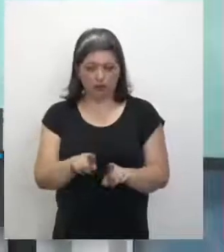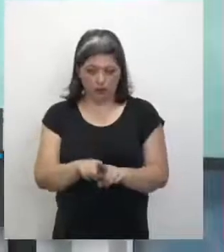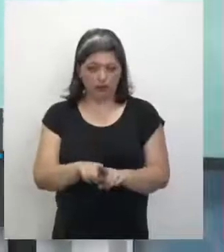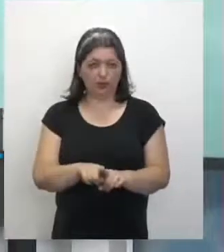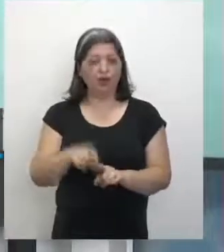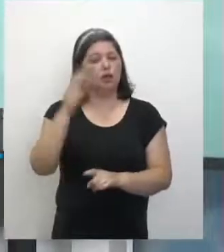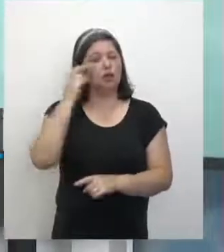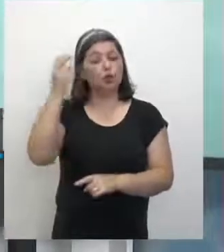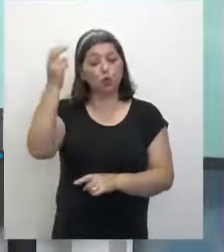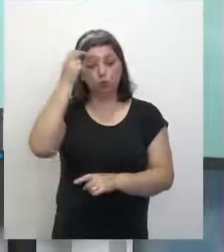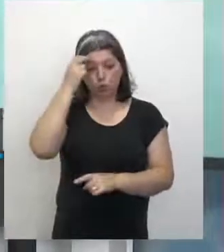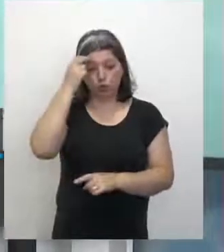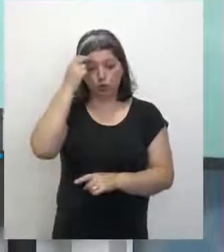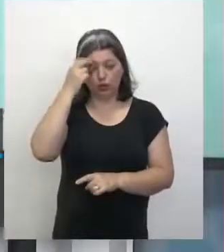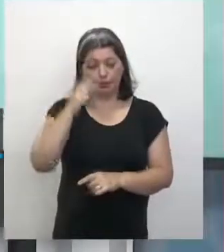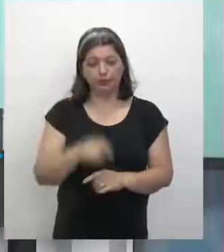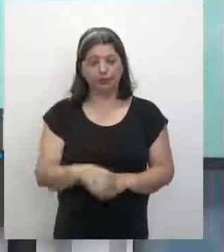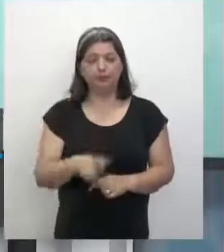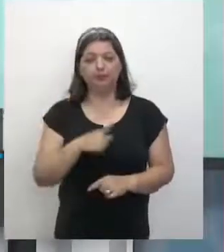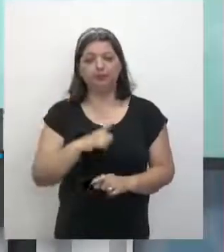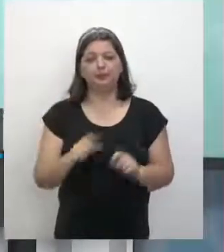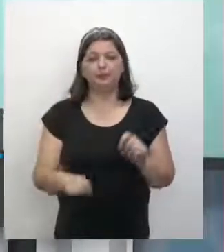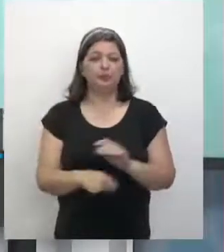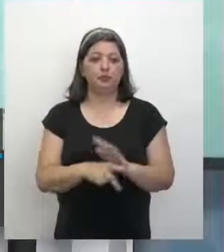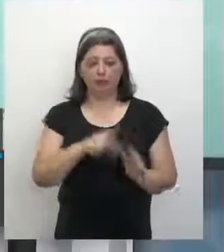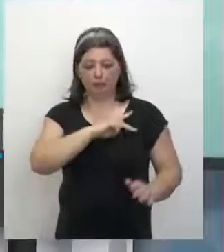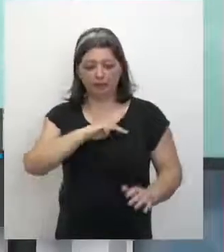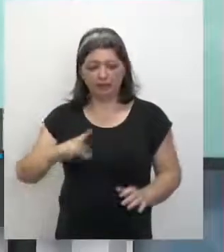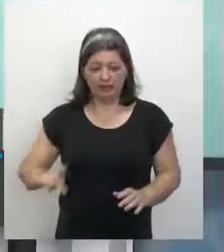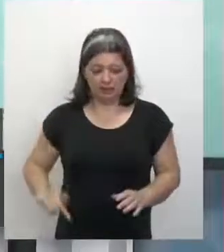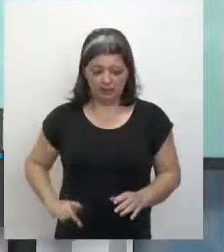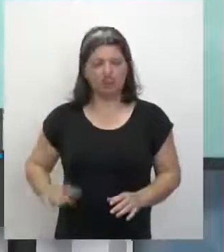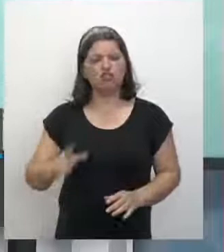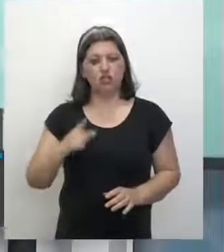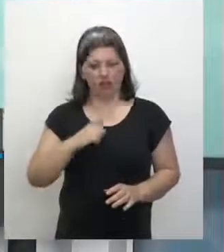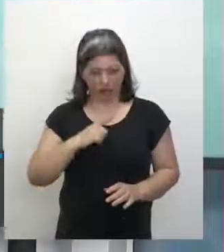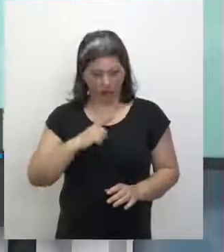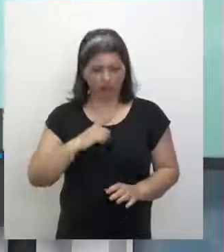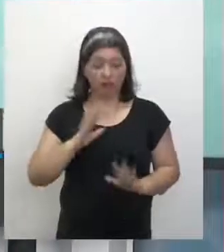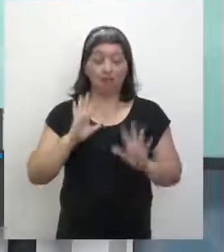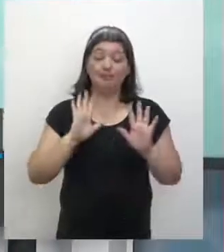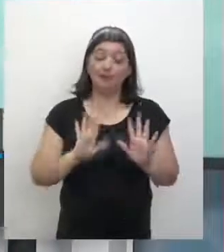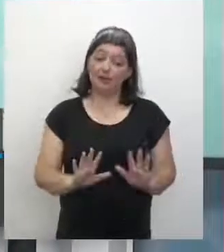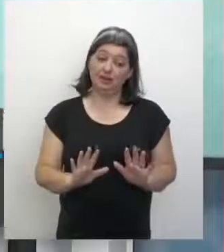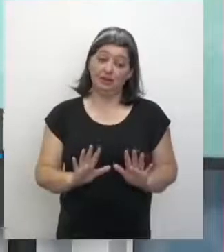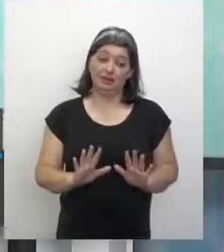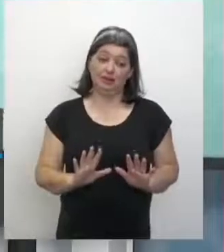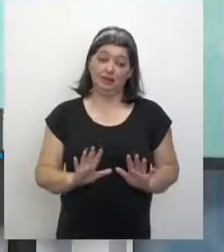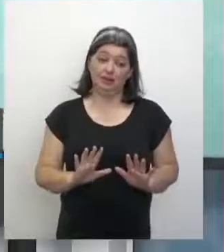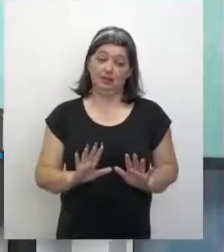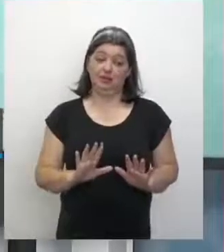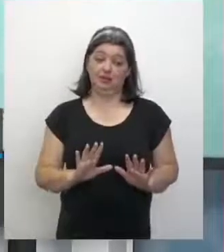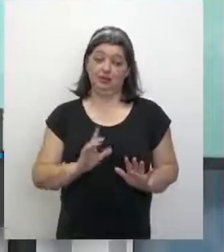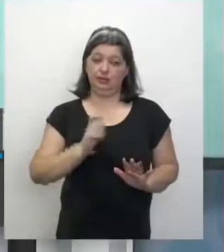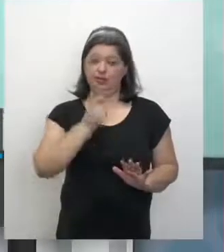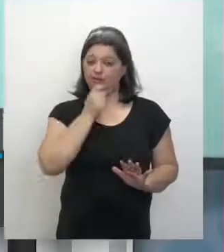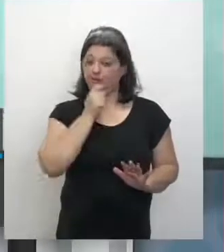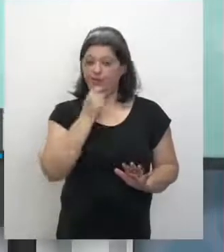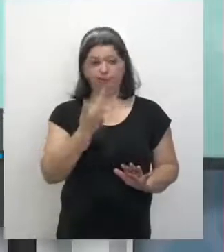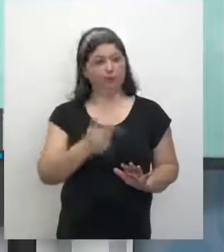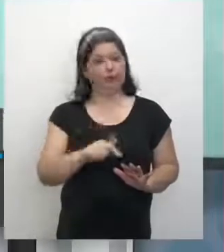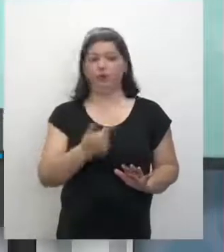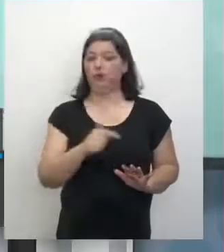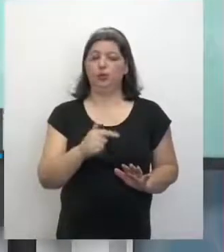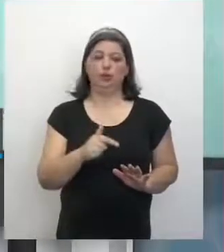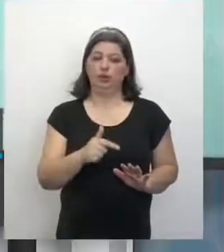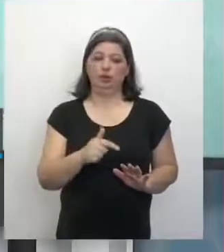da cultura, né, ter lá o seu presidente, eles têm até presidente, mas eles não têm o que mais interessa